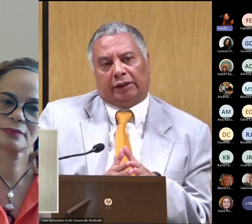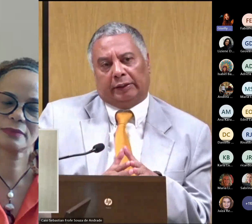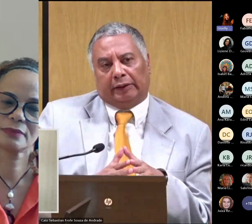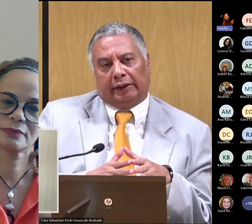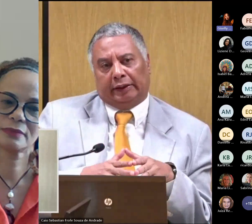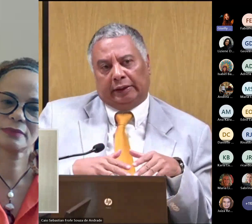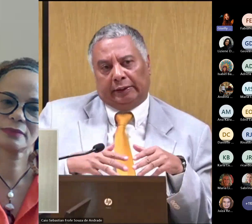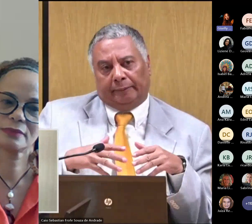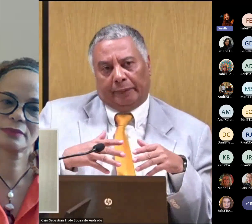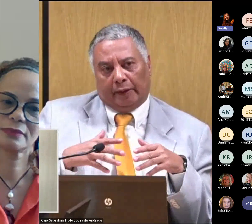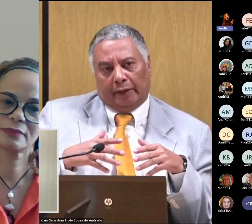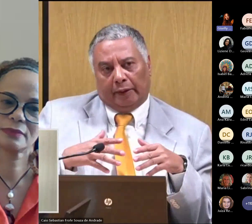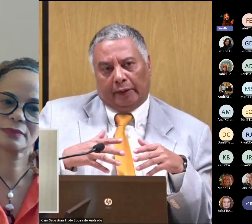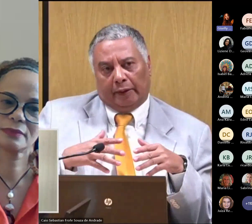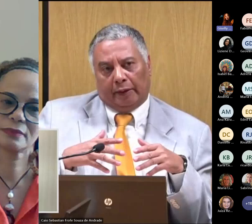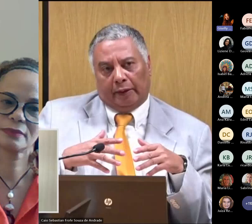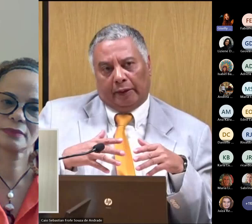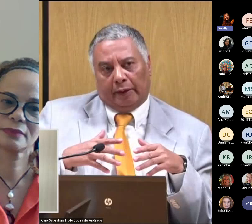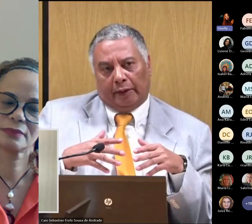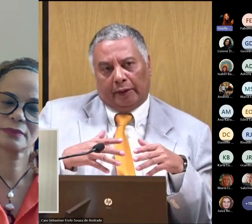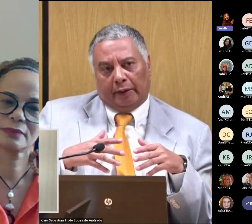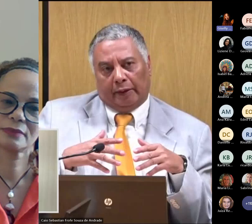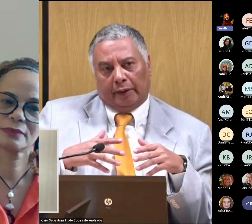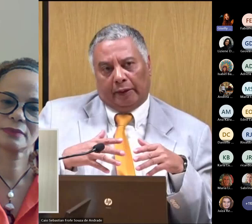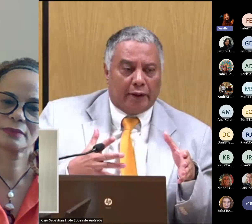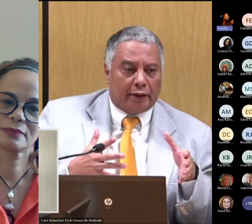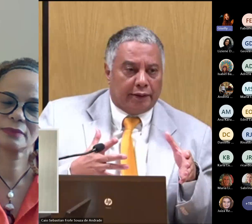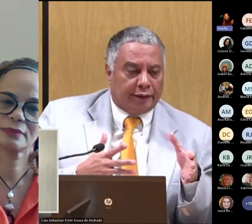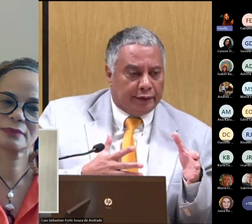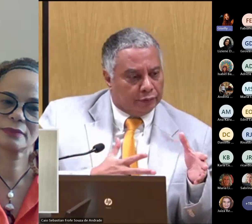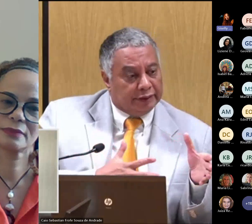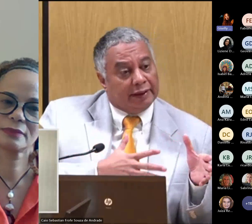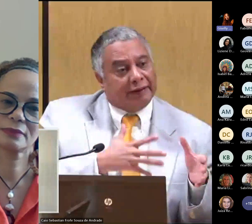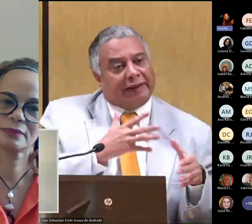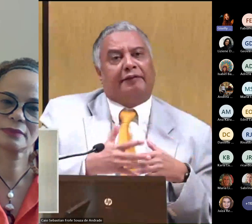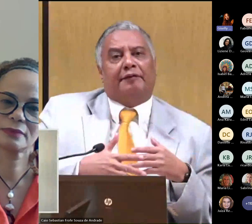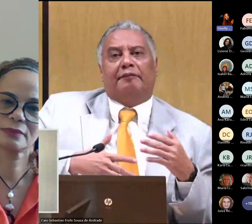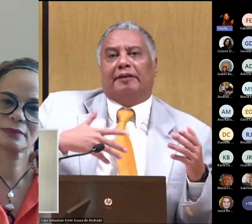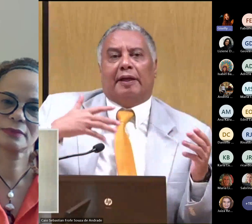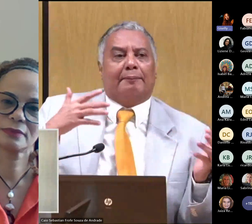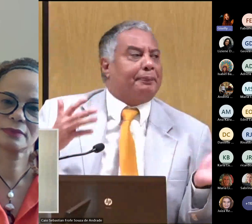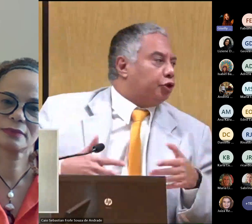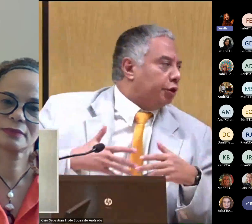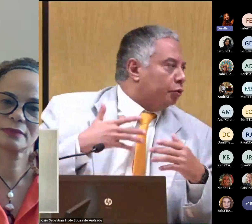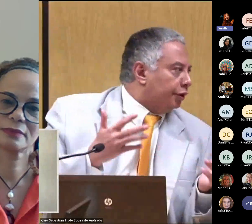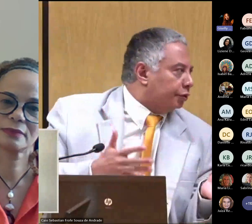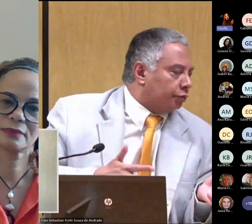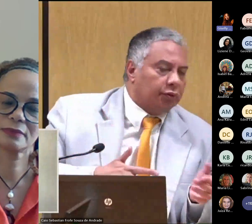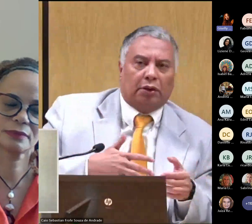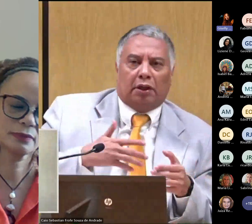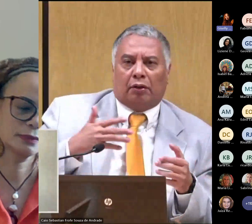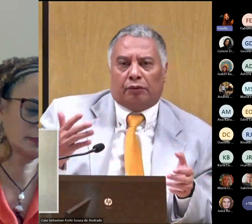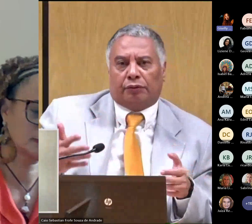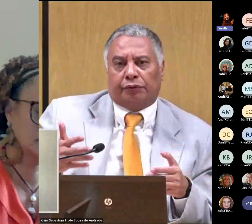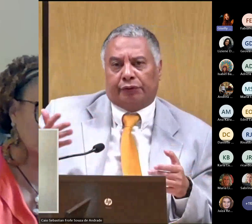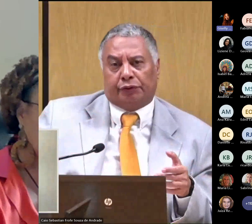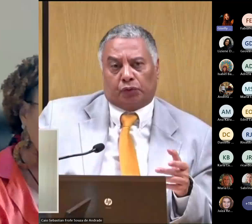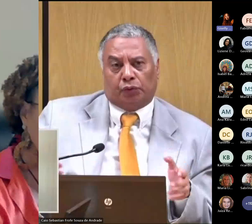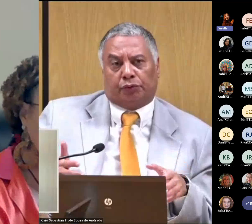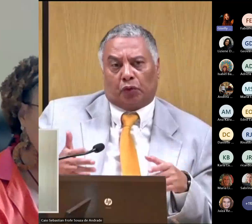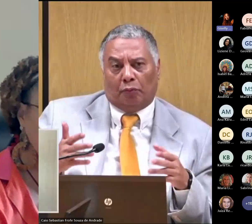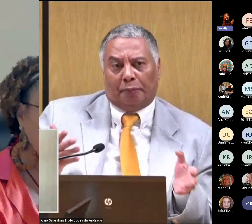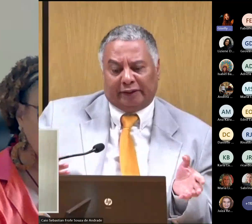porque ele ficou muito emocionado e eu e ele tem repetido isso ao longo dos